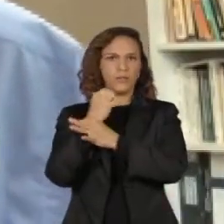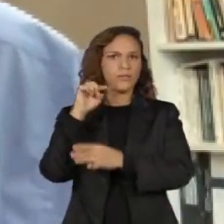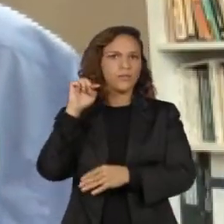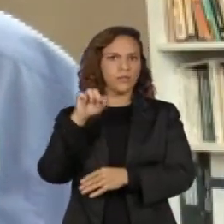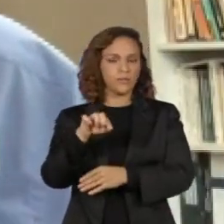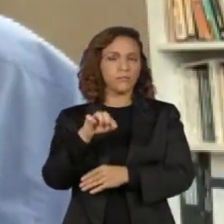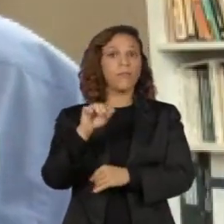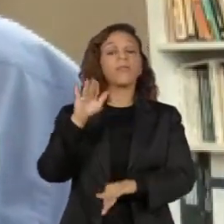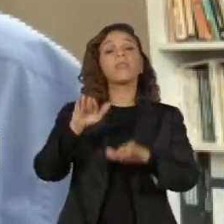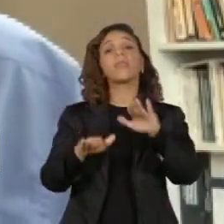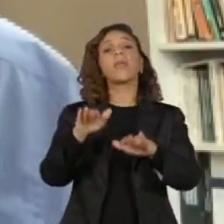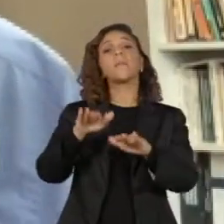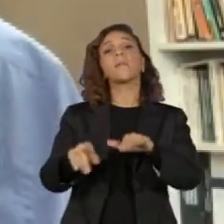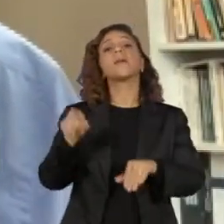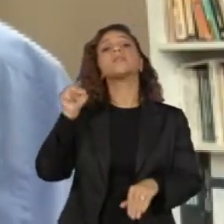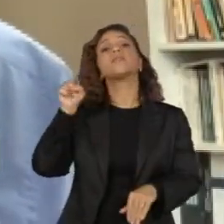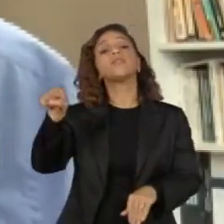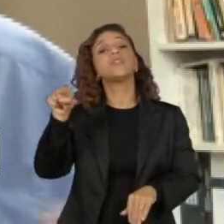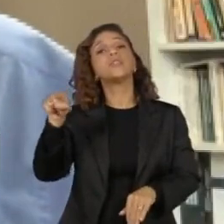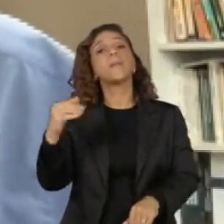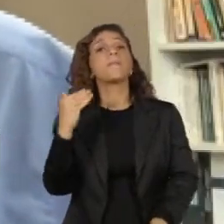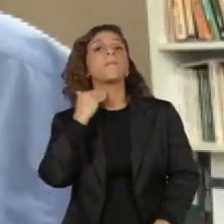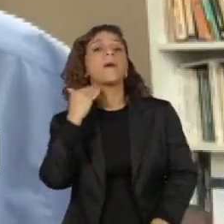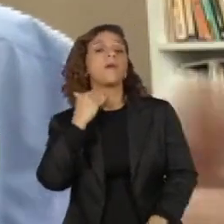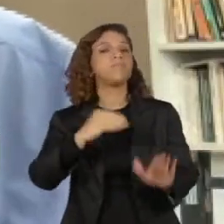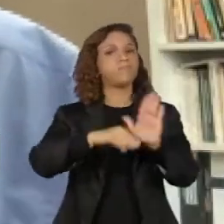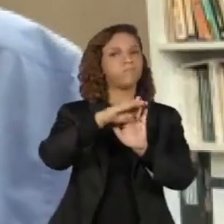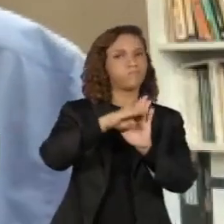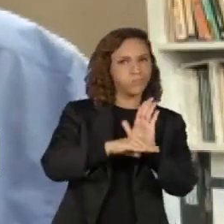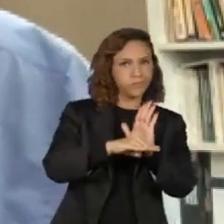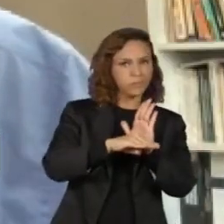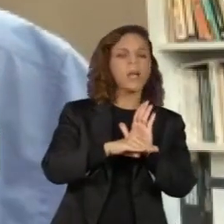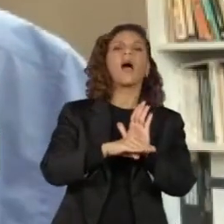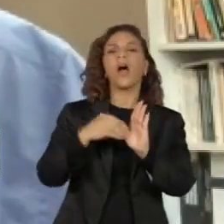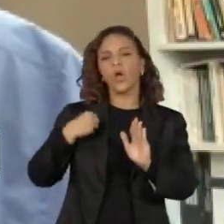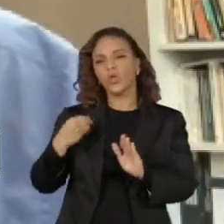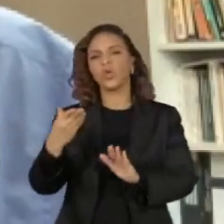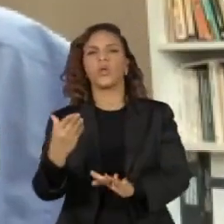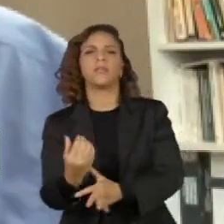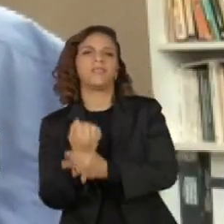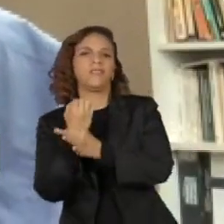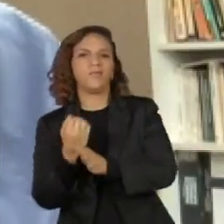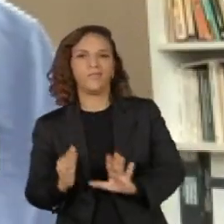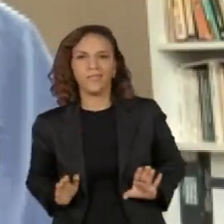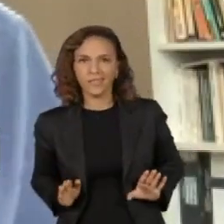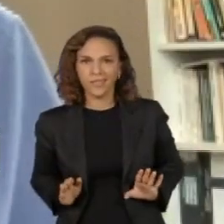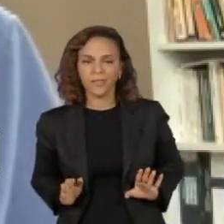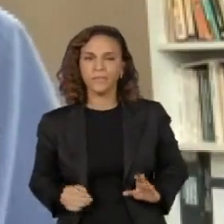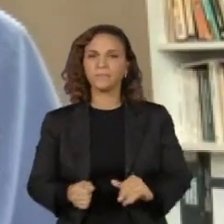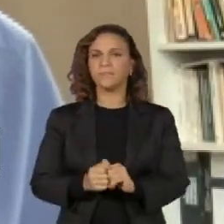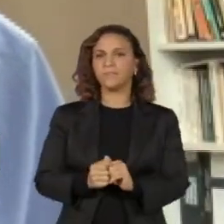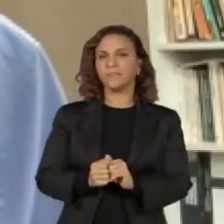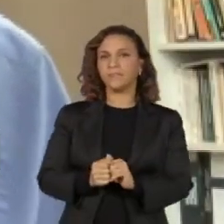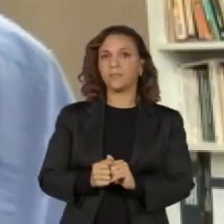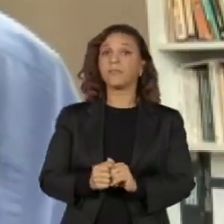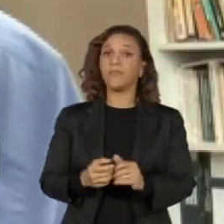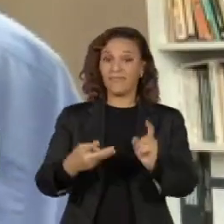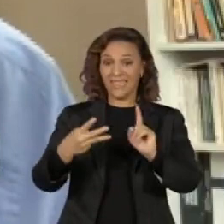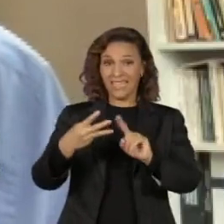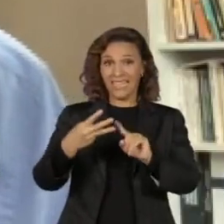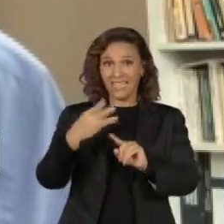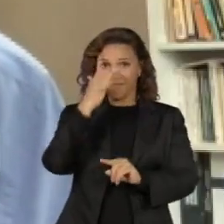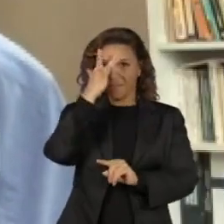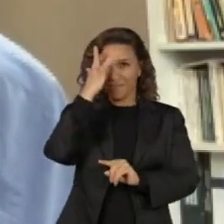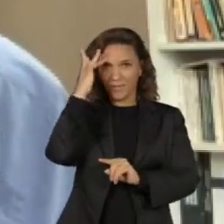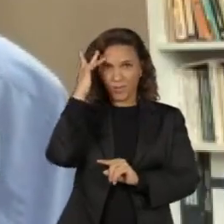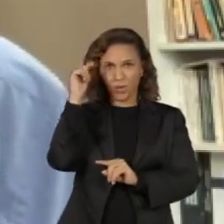do desconto que o credor der. Dá um desconto, eu dou uma garantia. O devedor